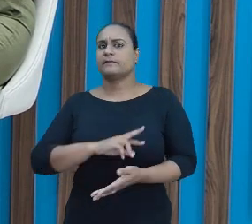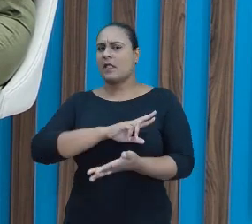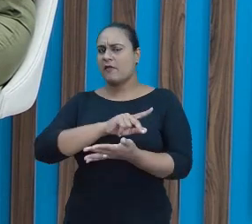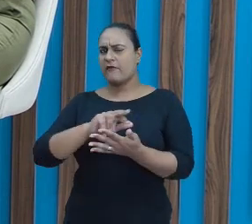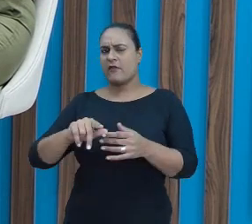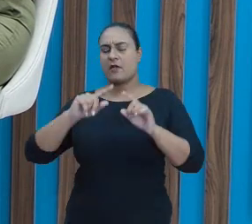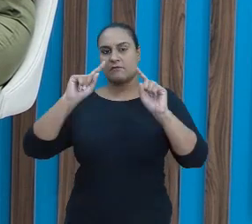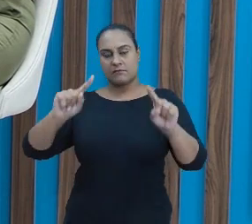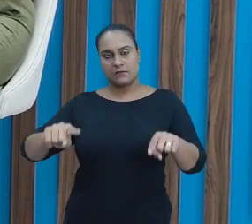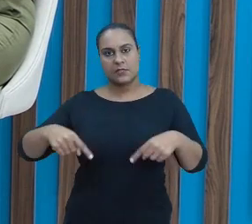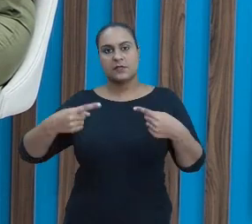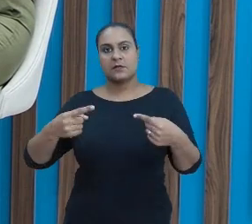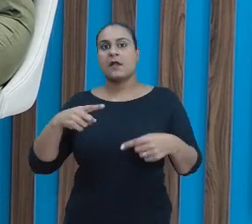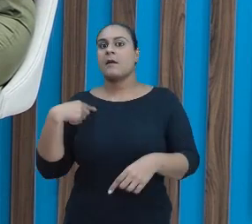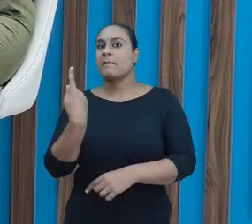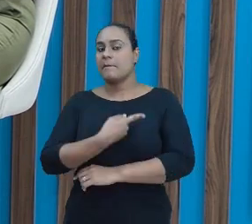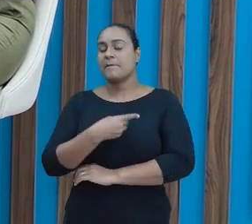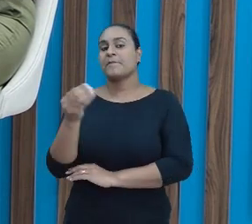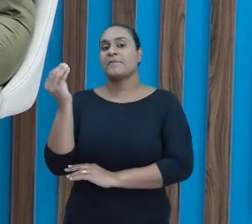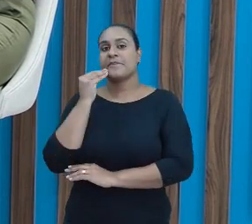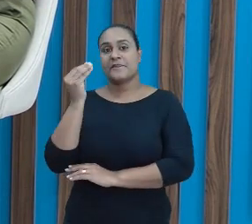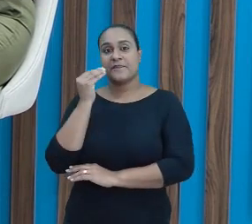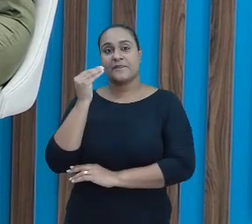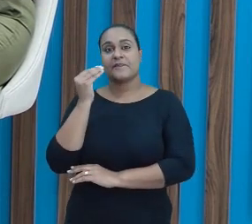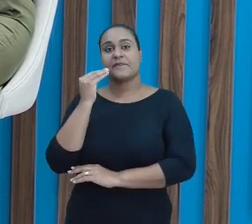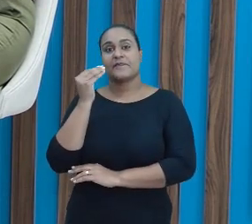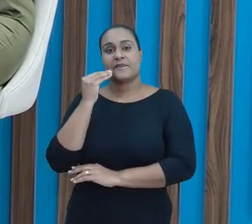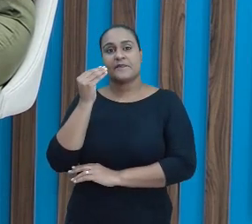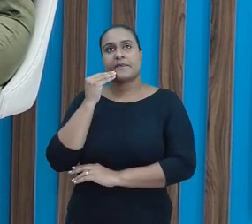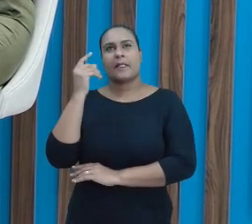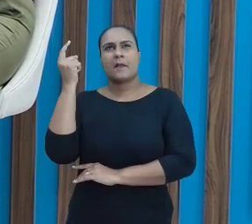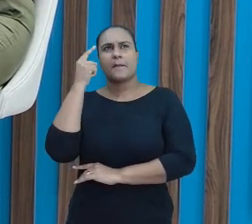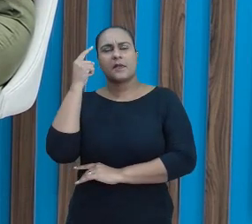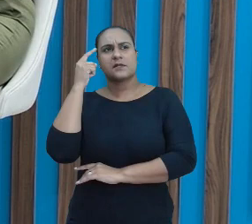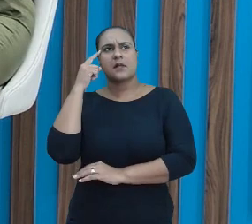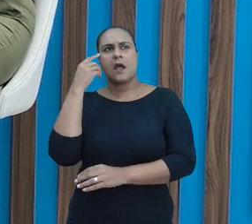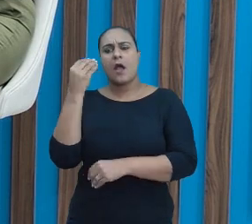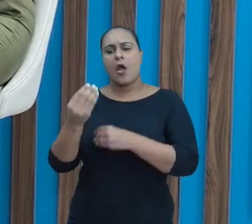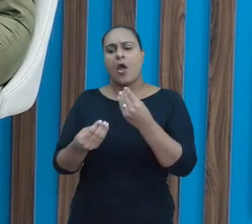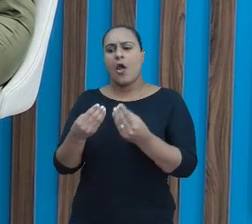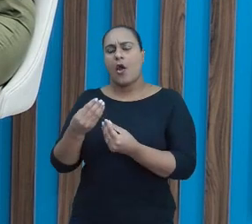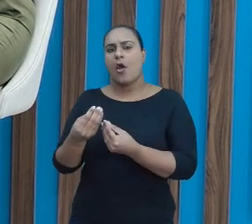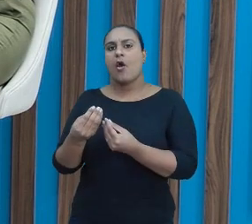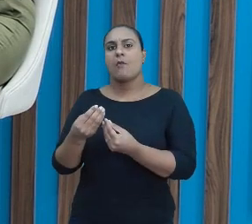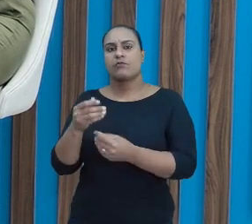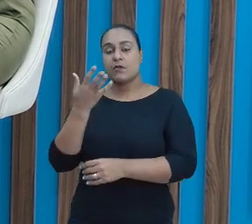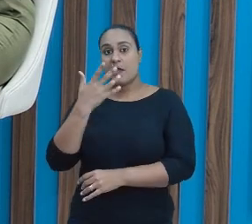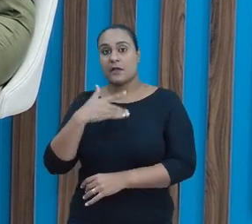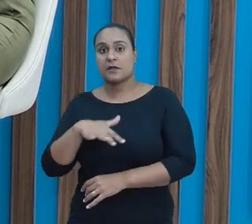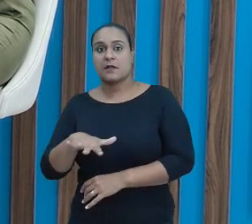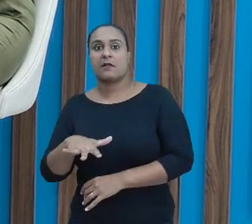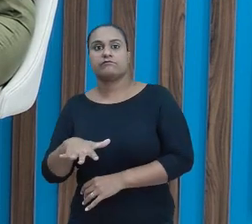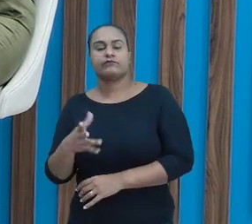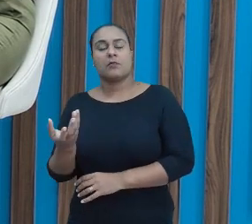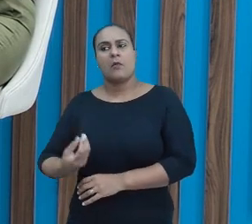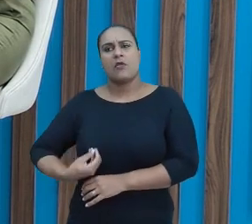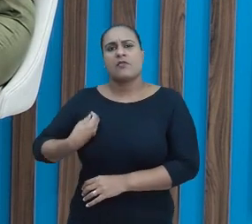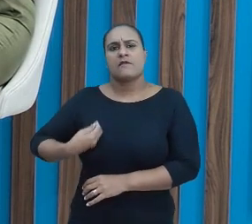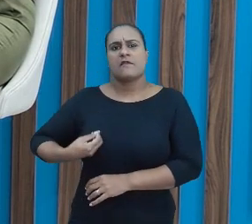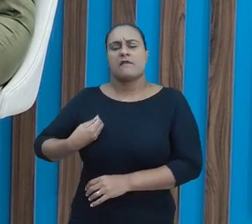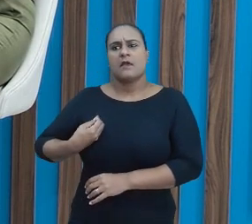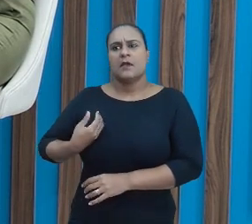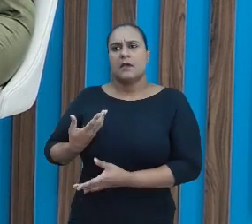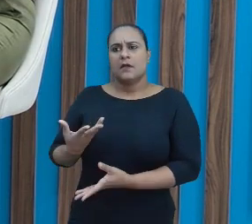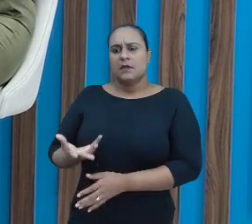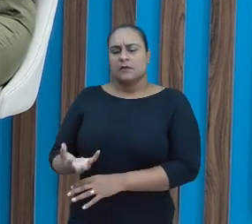os desafios, né? Mas a gente vai tentando, né, Vânia, tentando pensar como a criança também pode viver, conviver e sentir